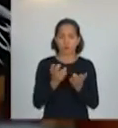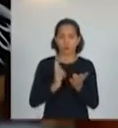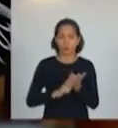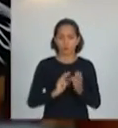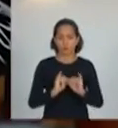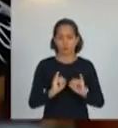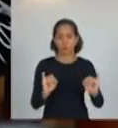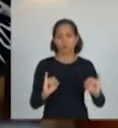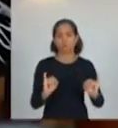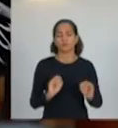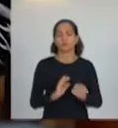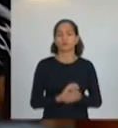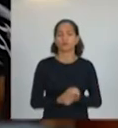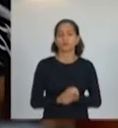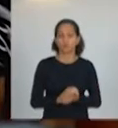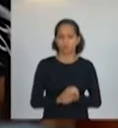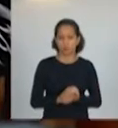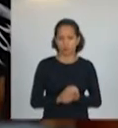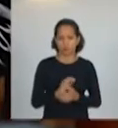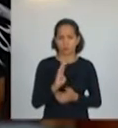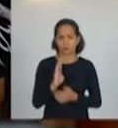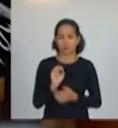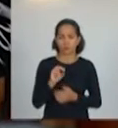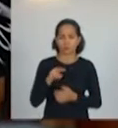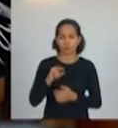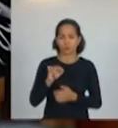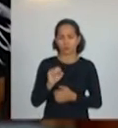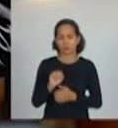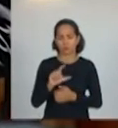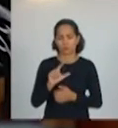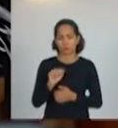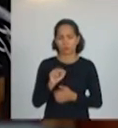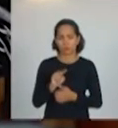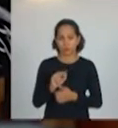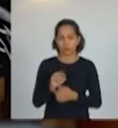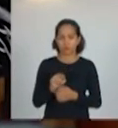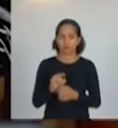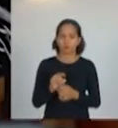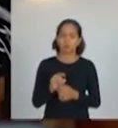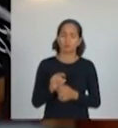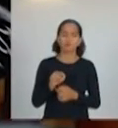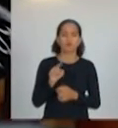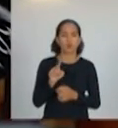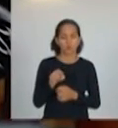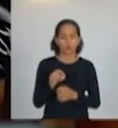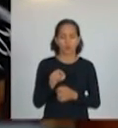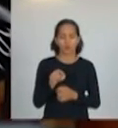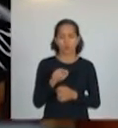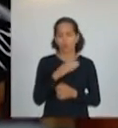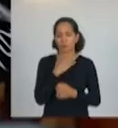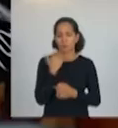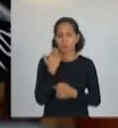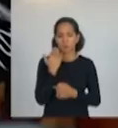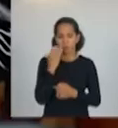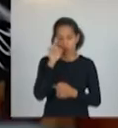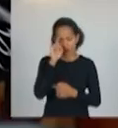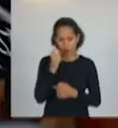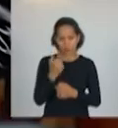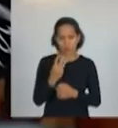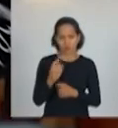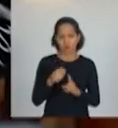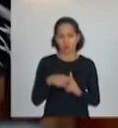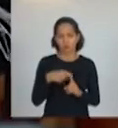registrar e o senhor Bonislau Fedzen faleceu no dia 30 de abril, e